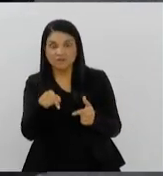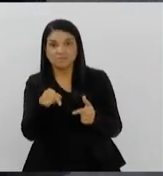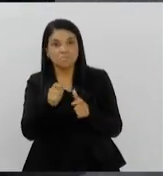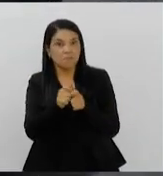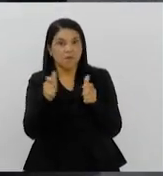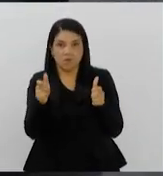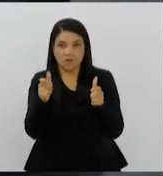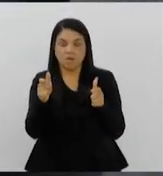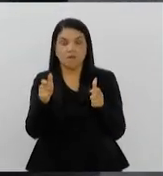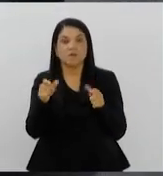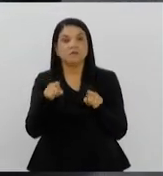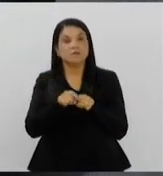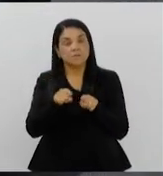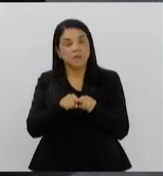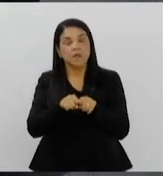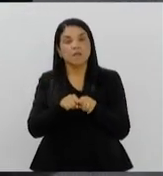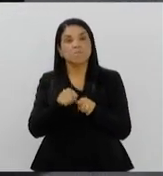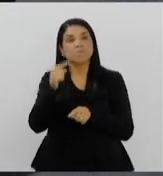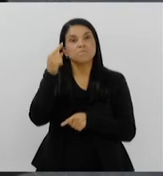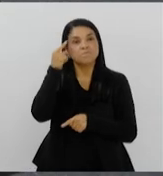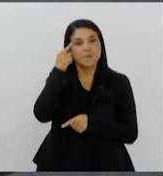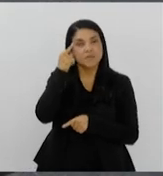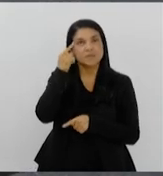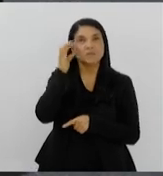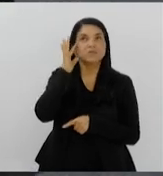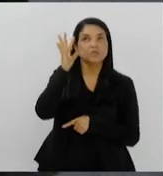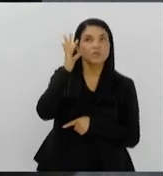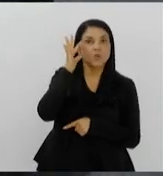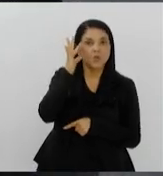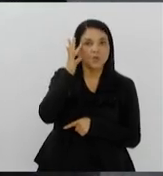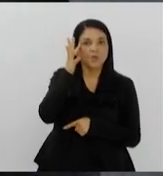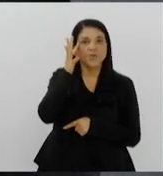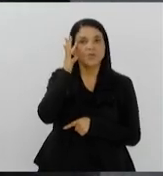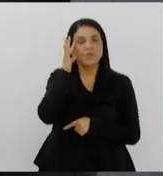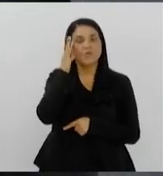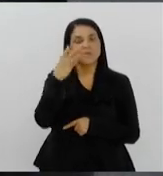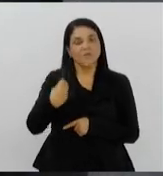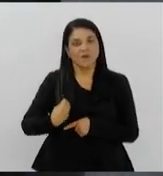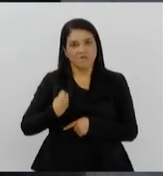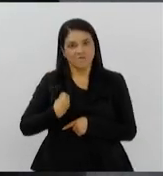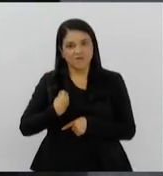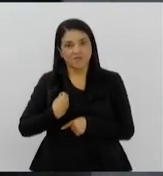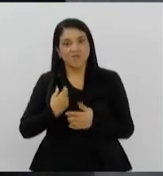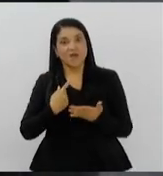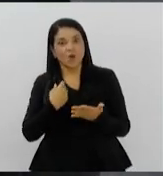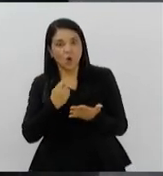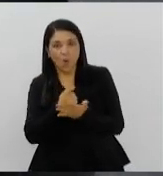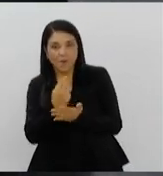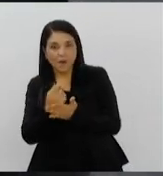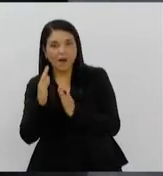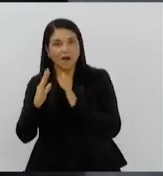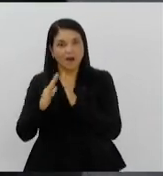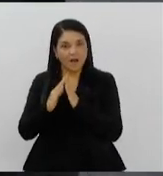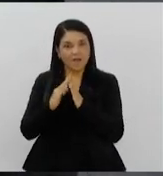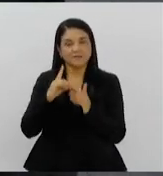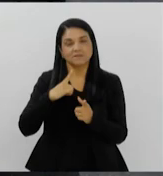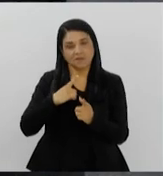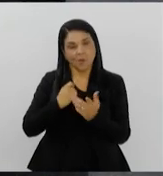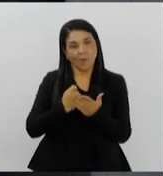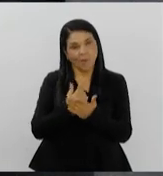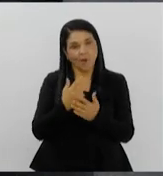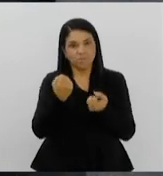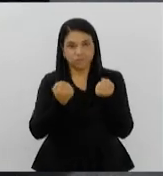sobretudo, o ofício daqueles que pensam e sonham, né? Que querem construir uma vida, querem comprar uma casa, querem ter um automóvel,